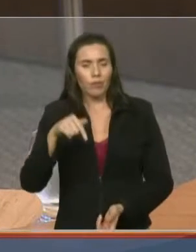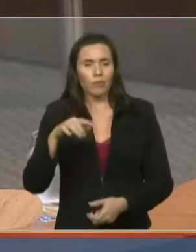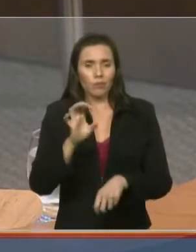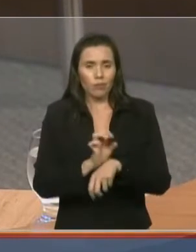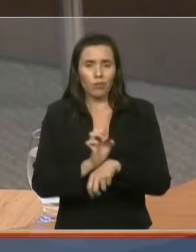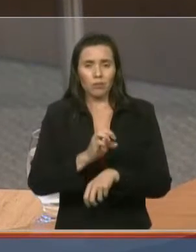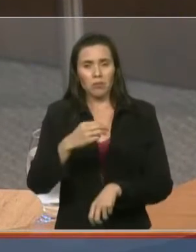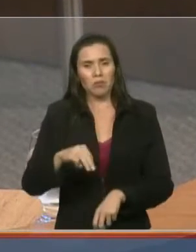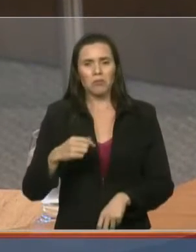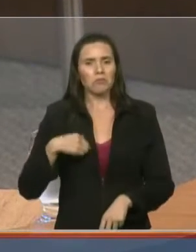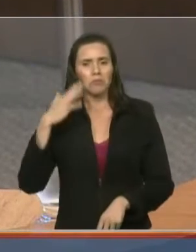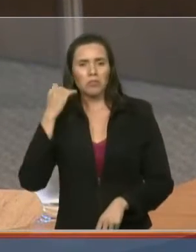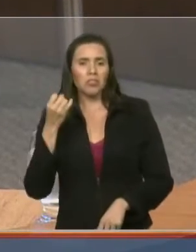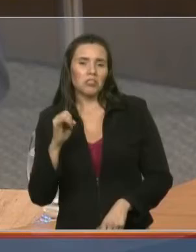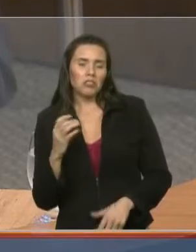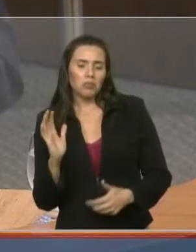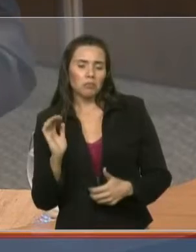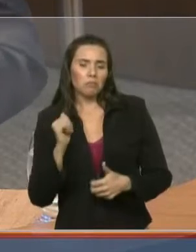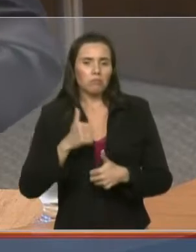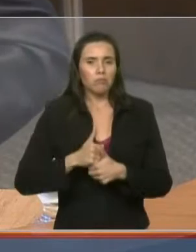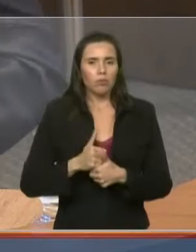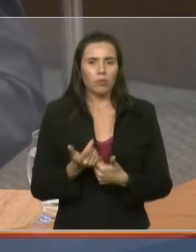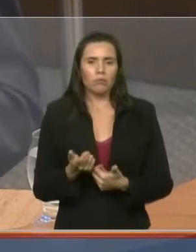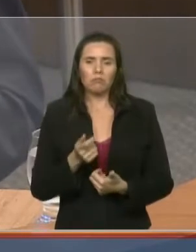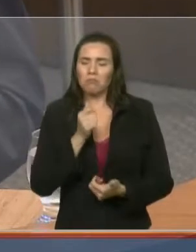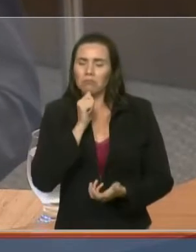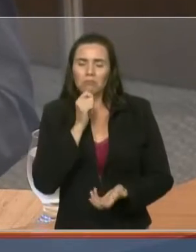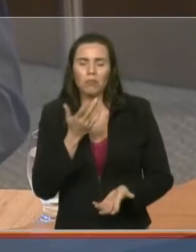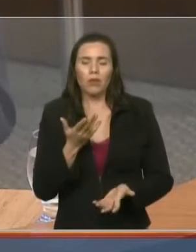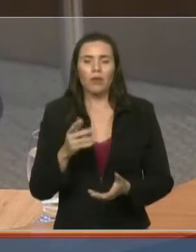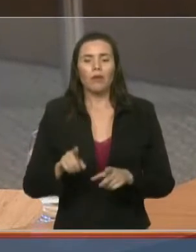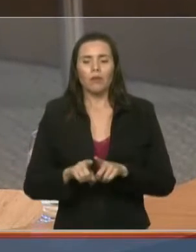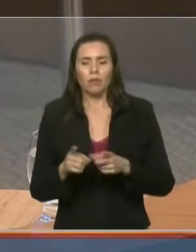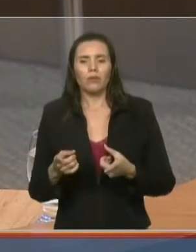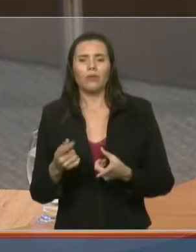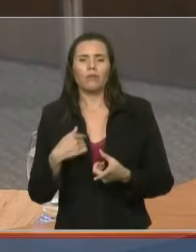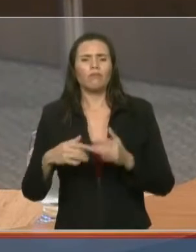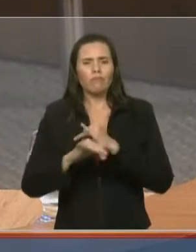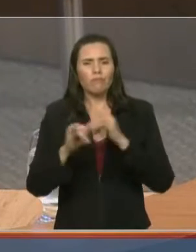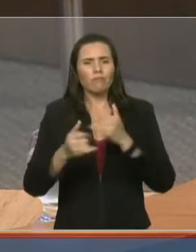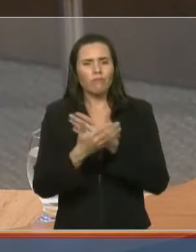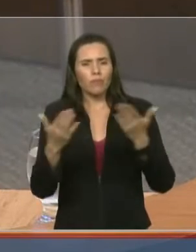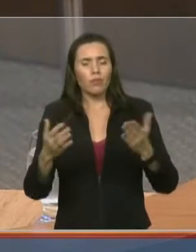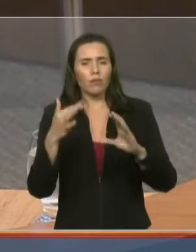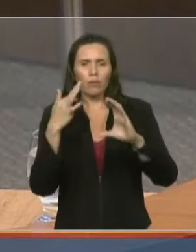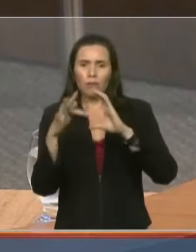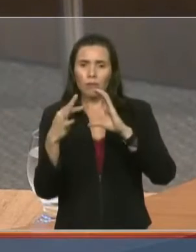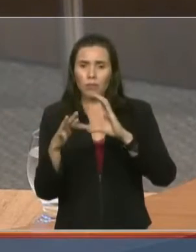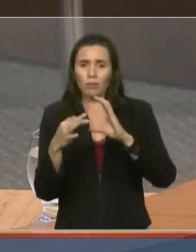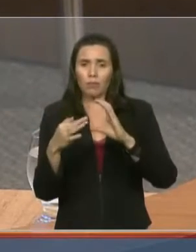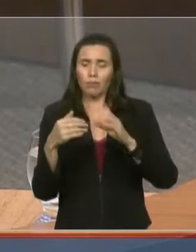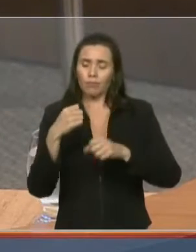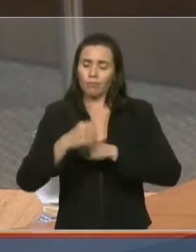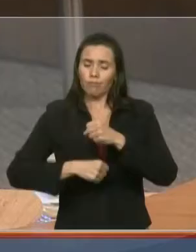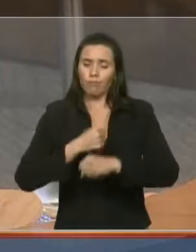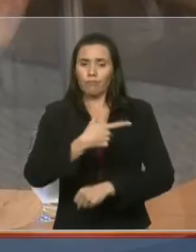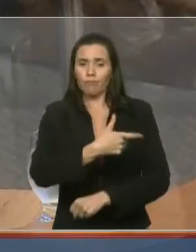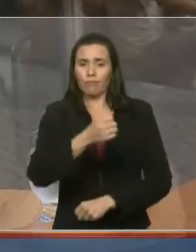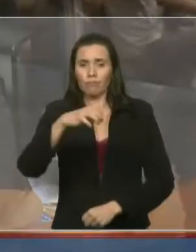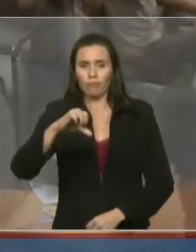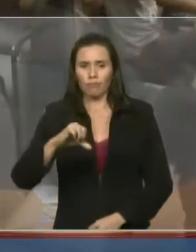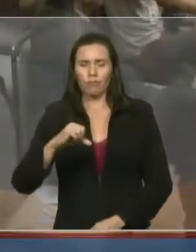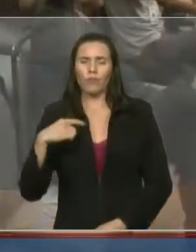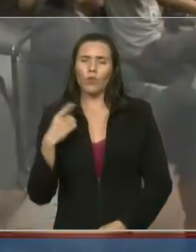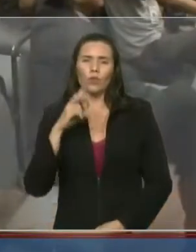do Maranhão. A campanha da Fraternidade deste ano de 2019, como nós vimos no